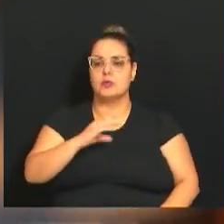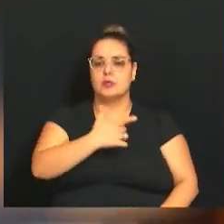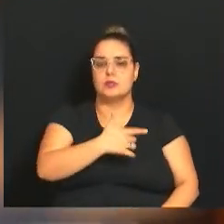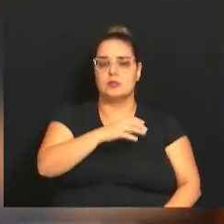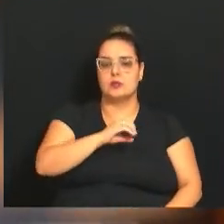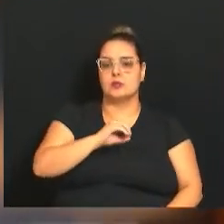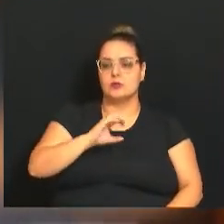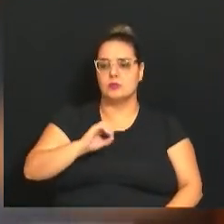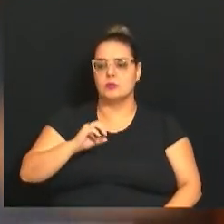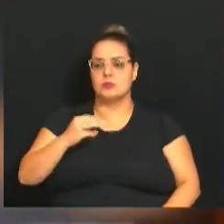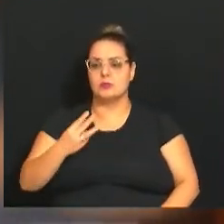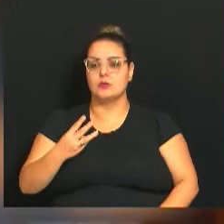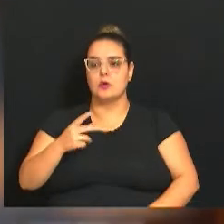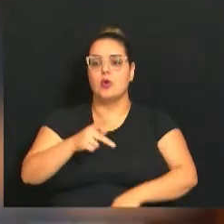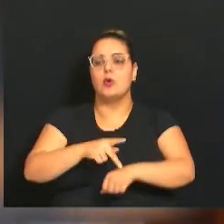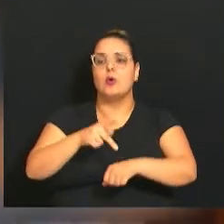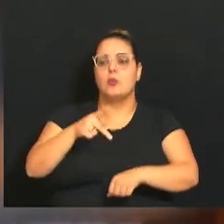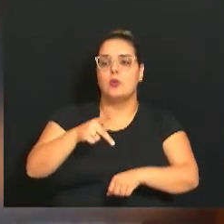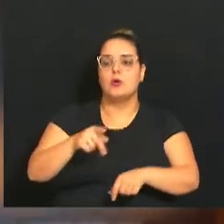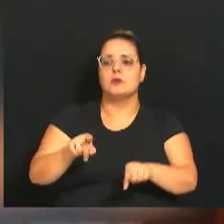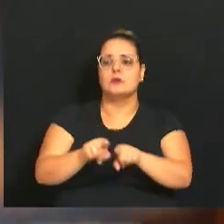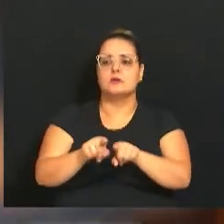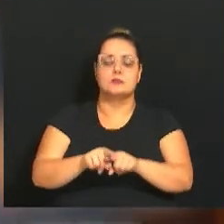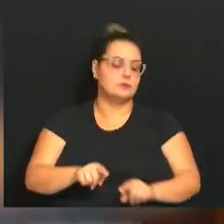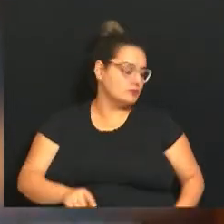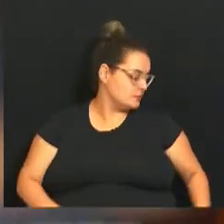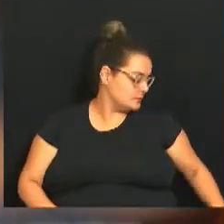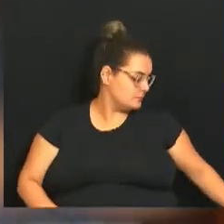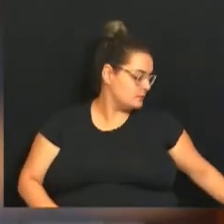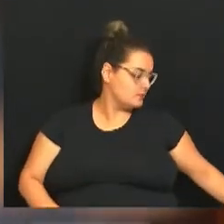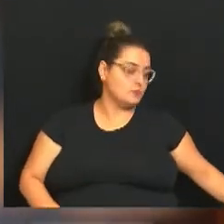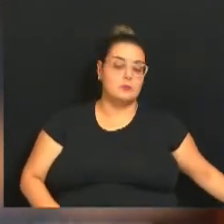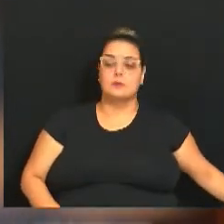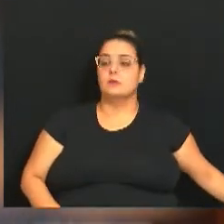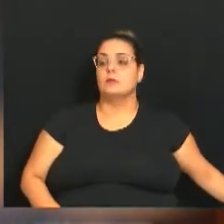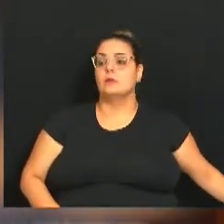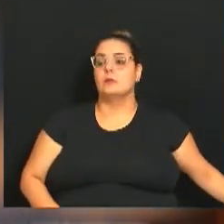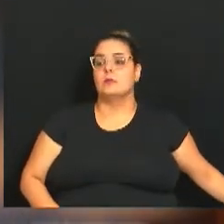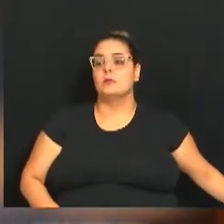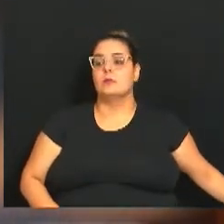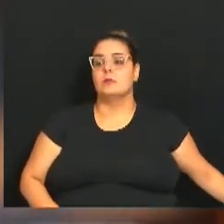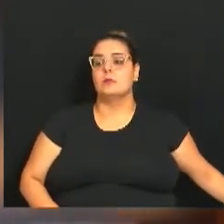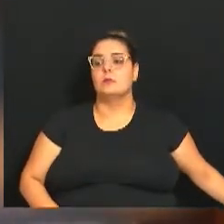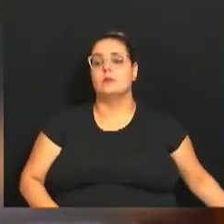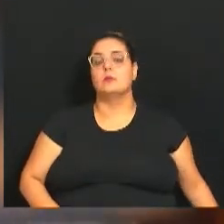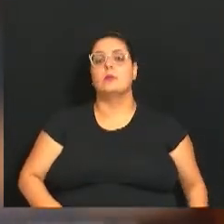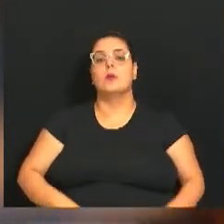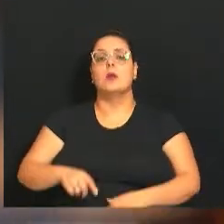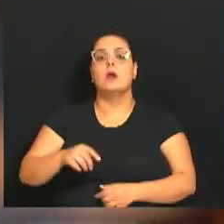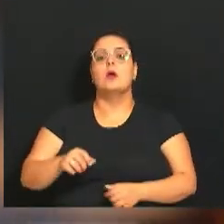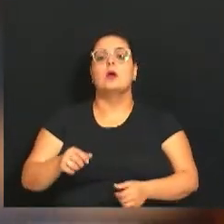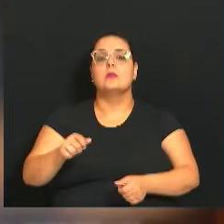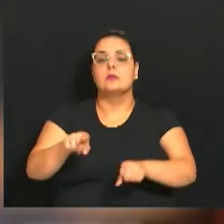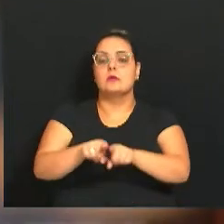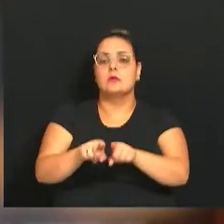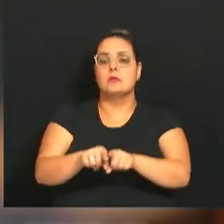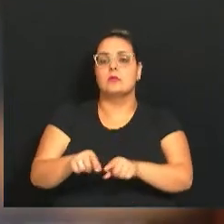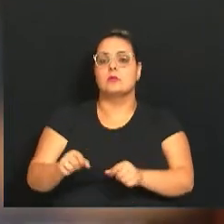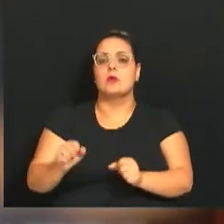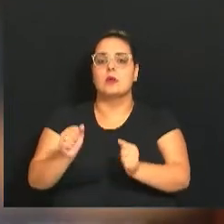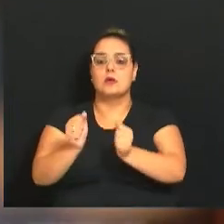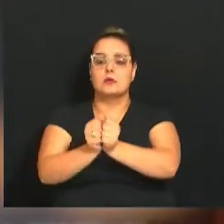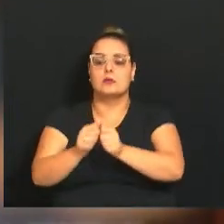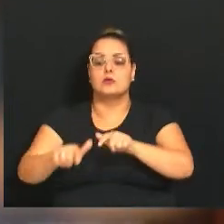e Processo do Trabalho pela PUC Campinas, e também é sócio do escritório Pereira Neto,